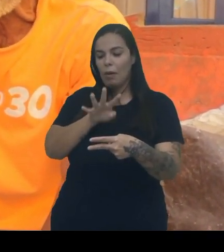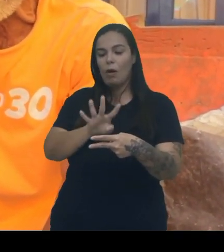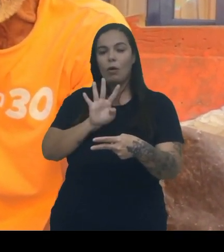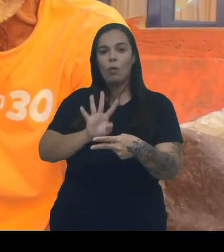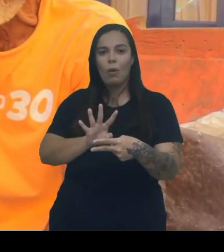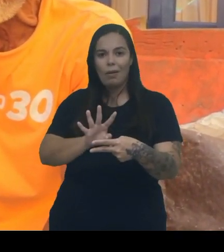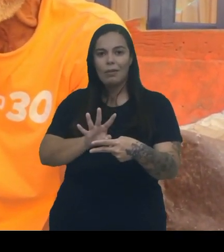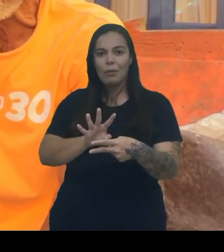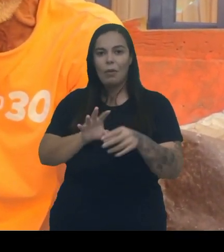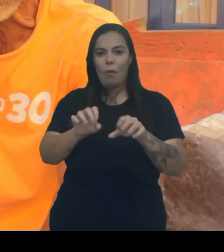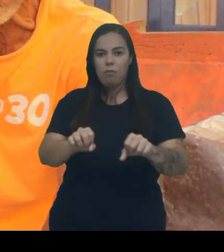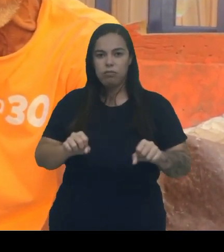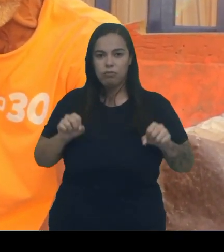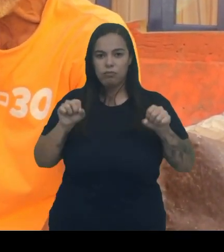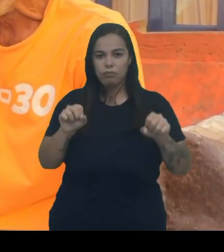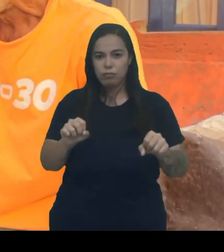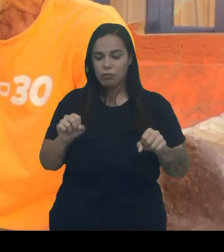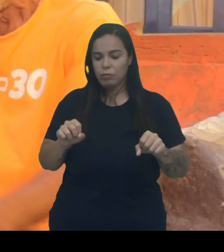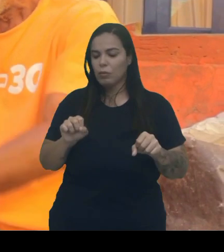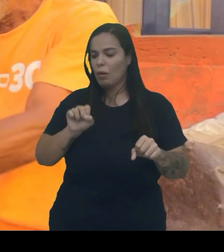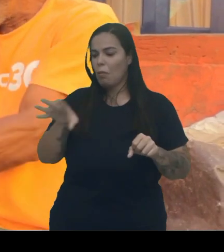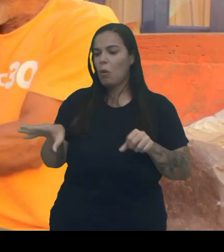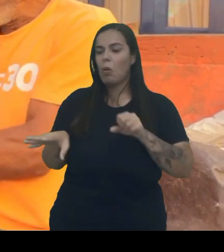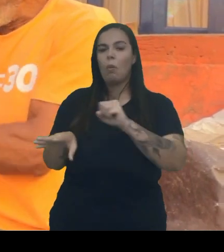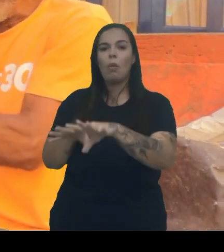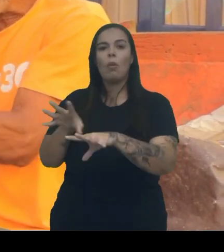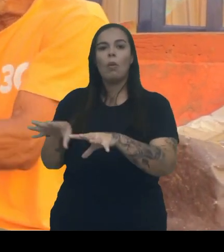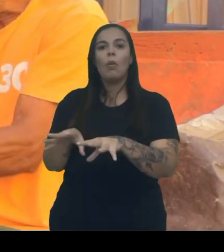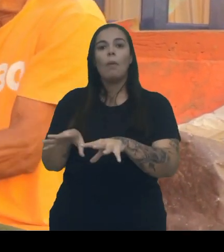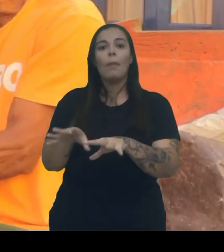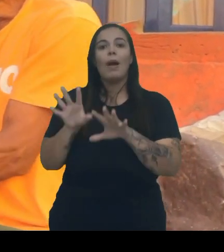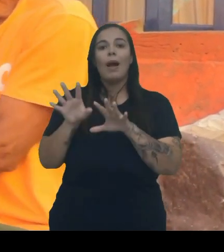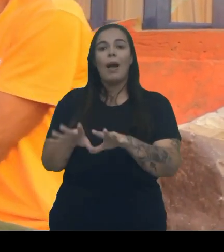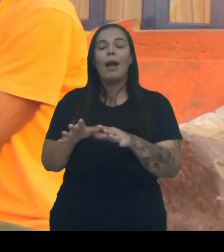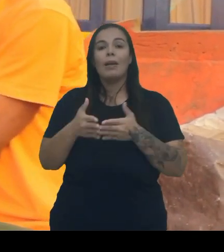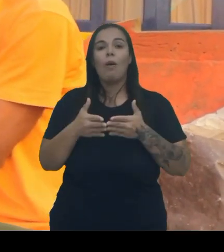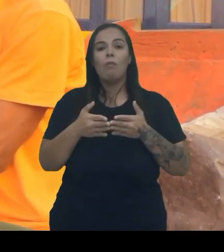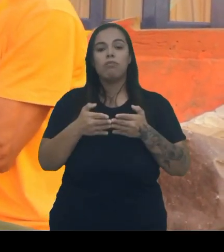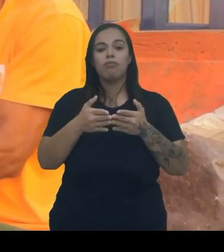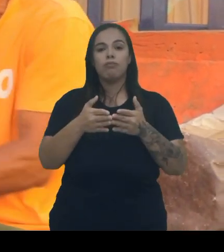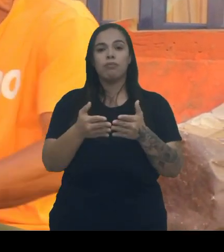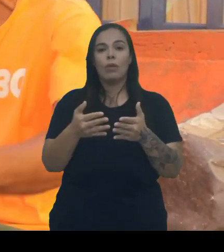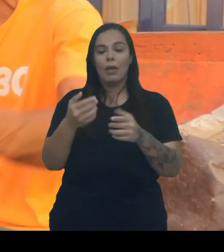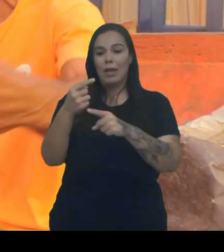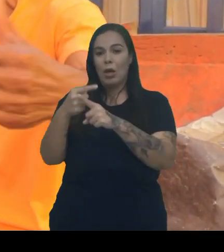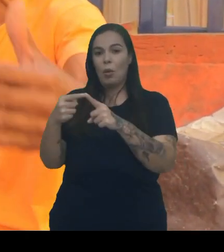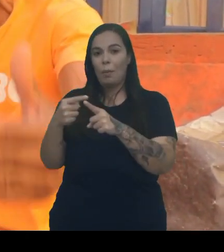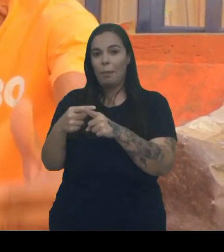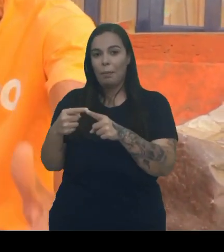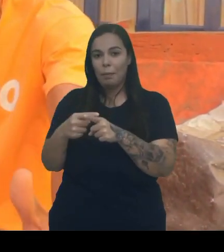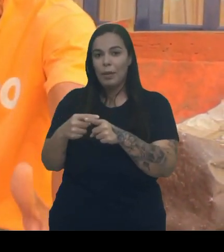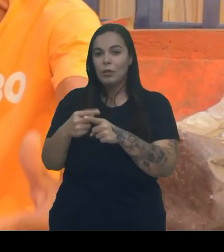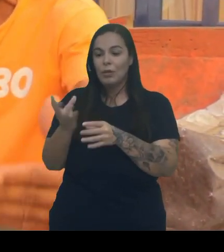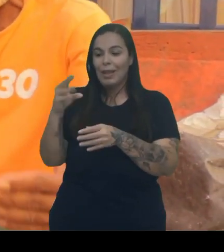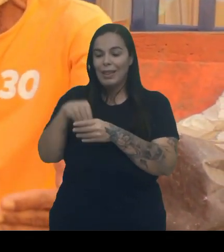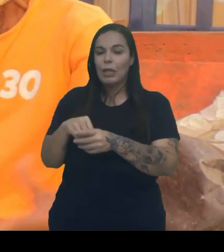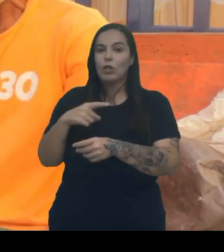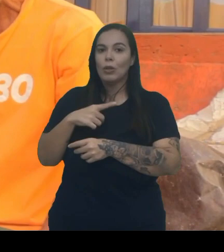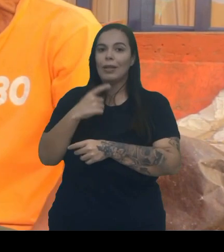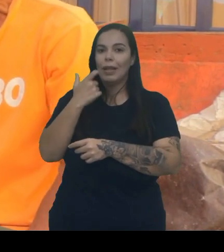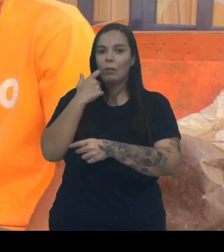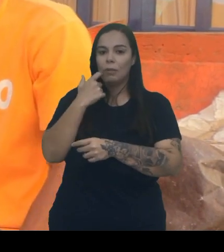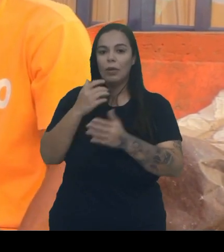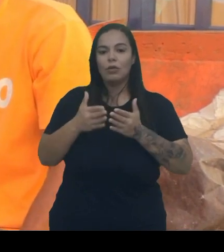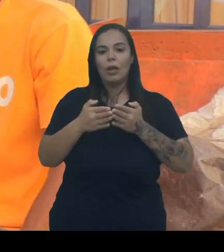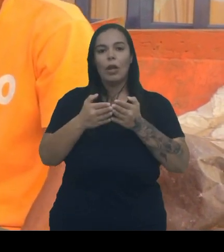homem. 4 remos, 2 de cada lado. E vamos. Aí quando chegava no copo, que é o meio da rede, que é o saco que vem o peixe,